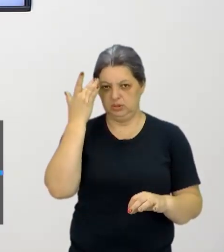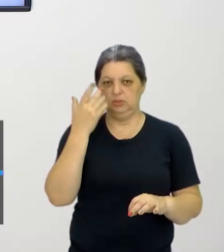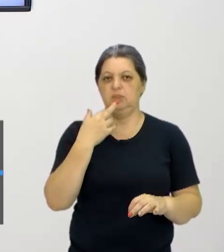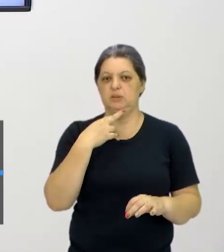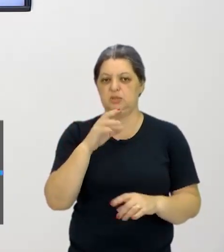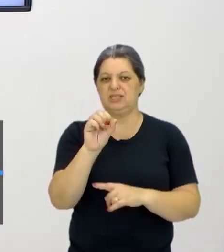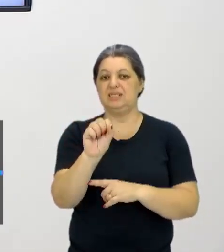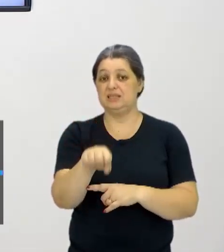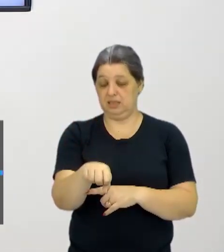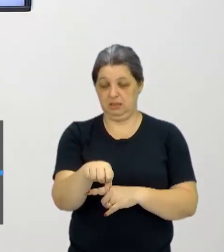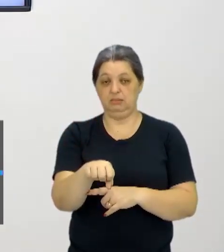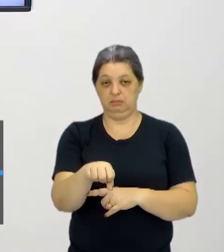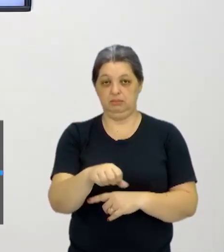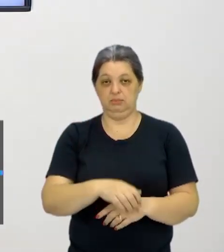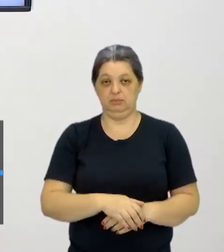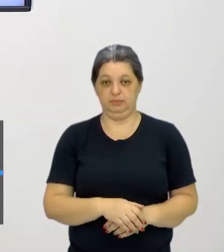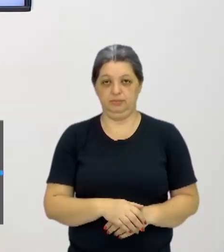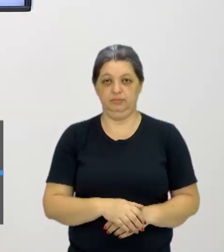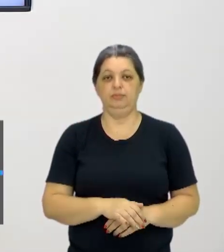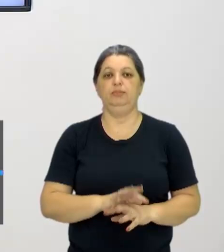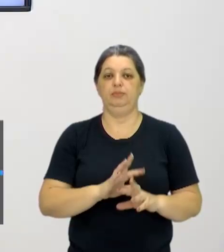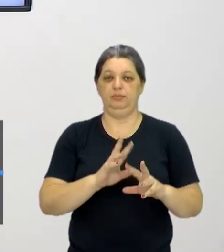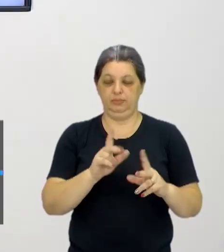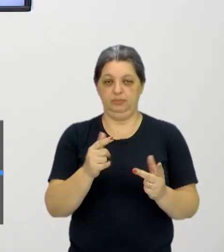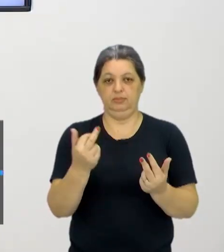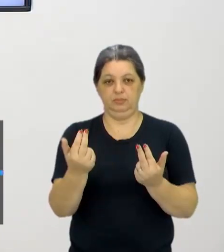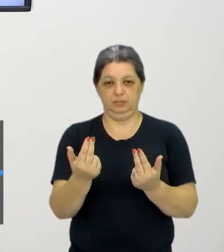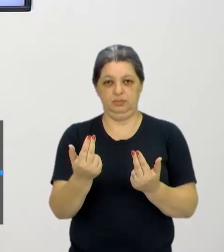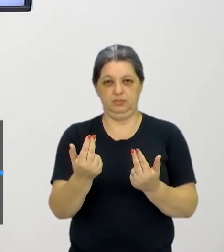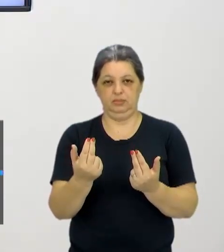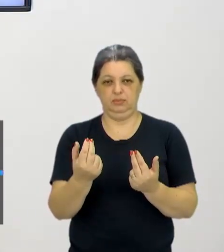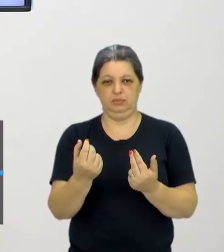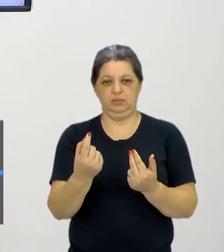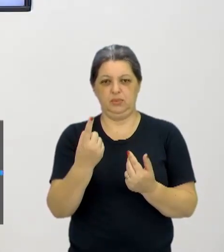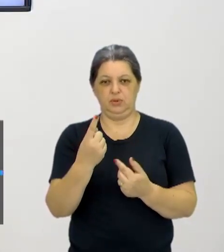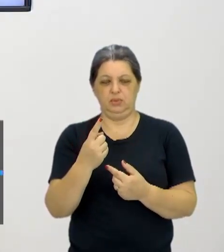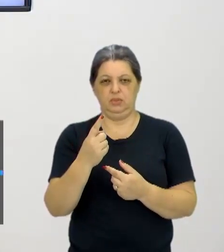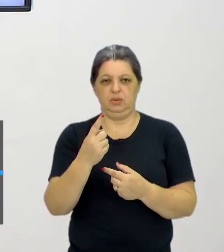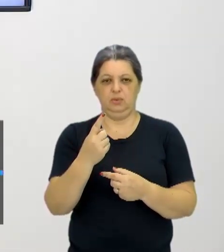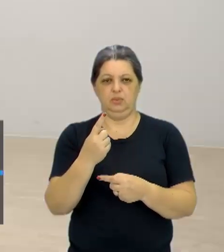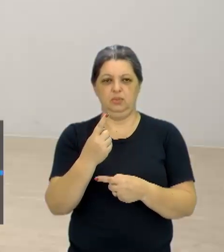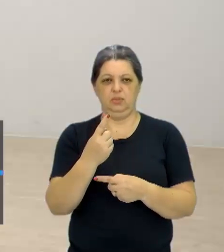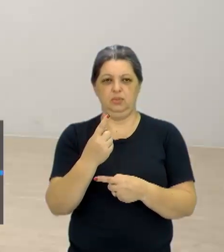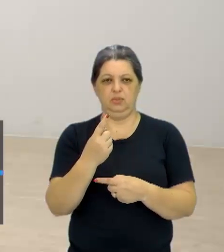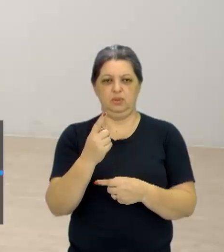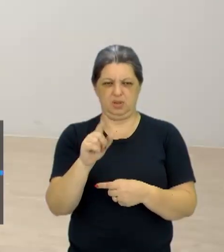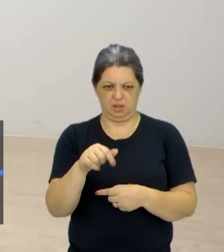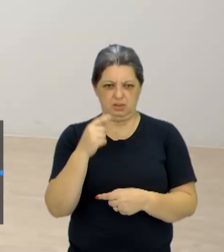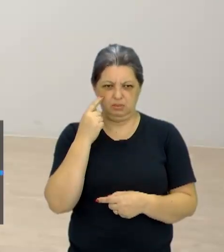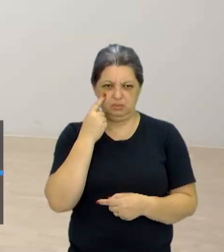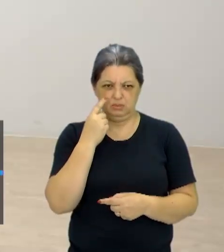sim, né? Que todos vão dar 1,5, 3 meios aqui.